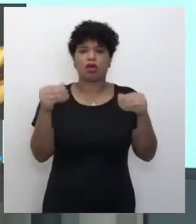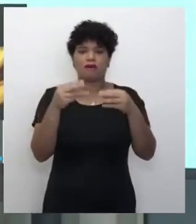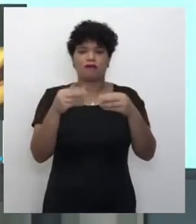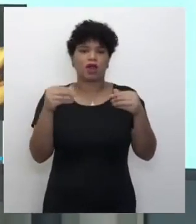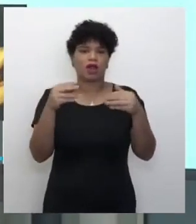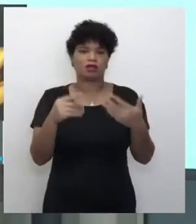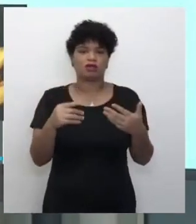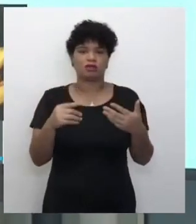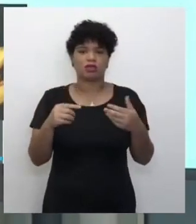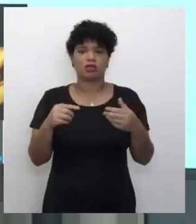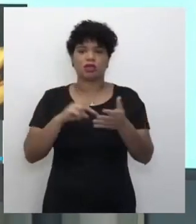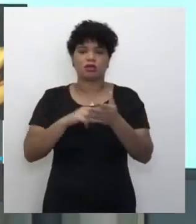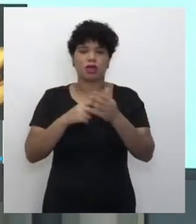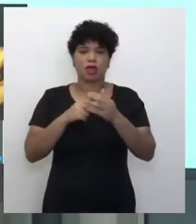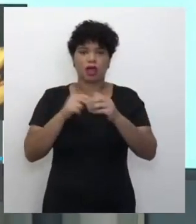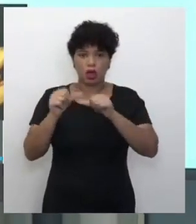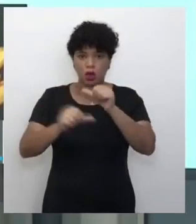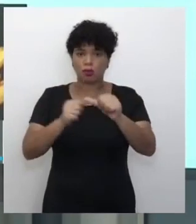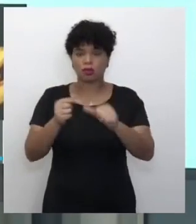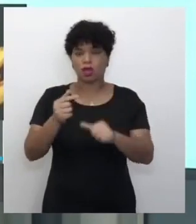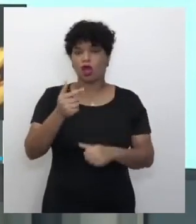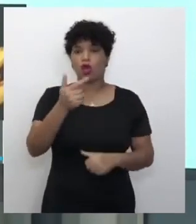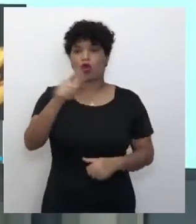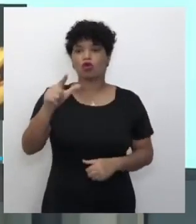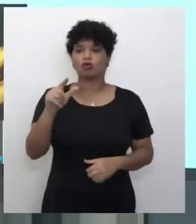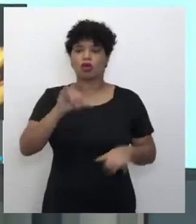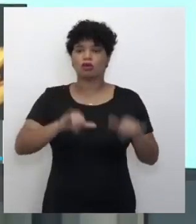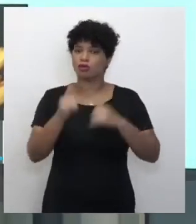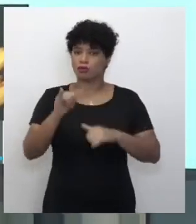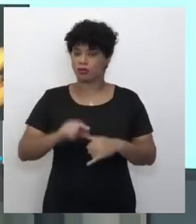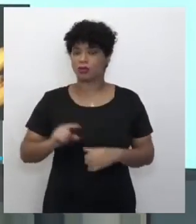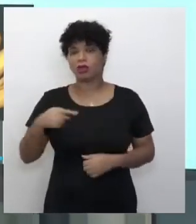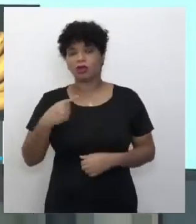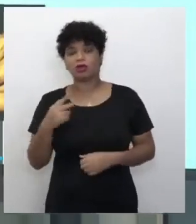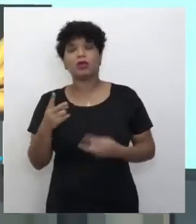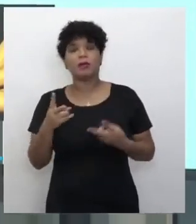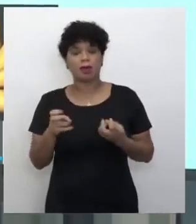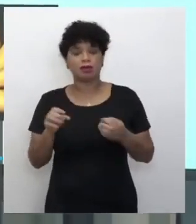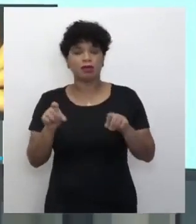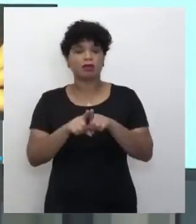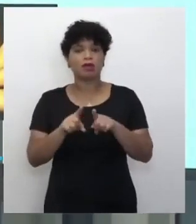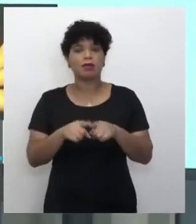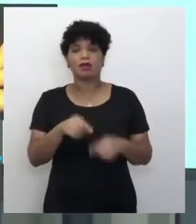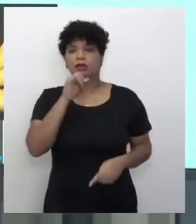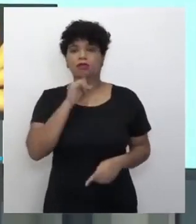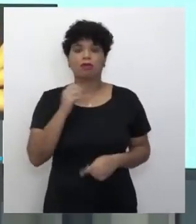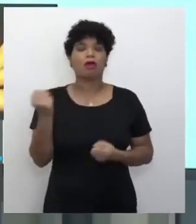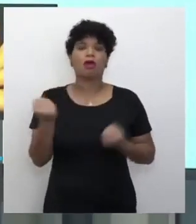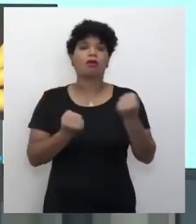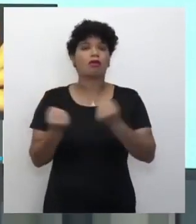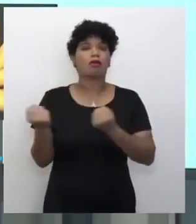se transformando em uma nova substância. Podemos observar também os carros,